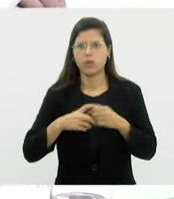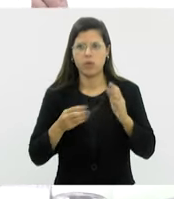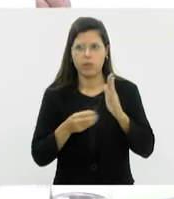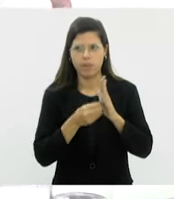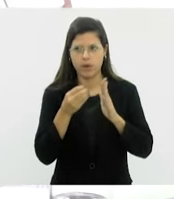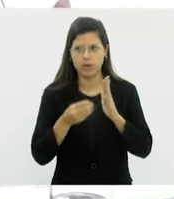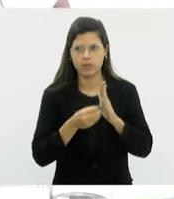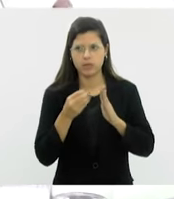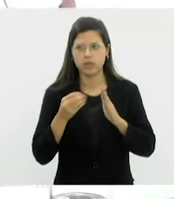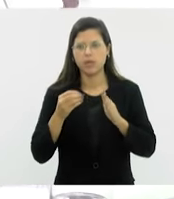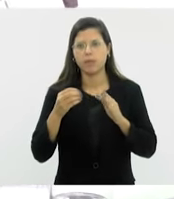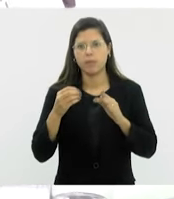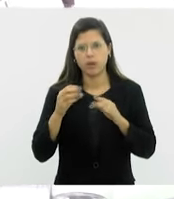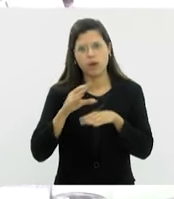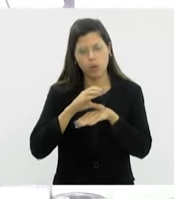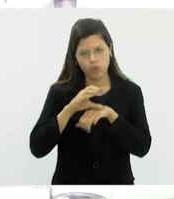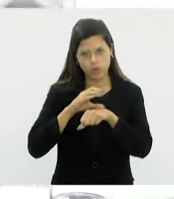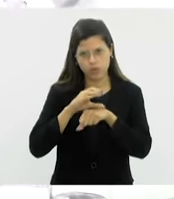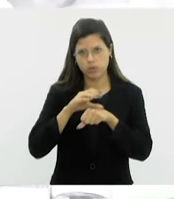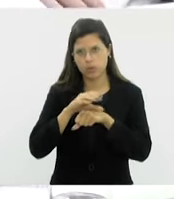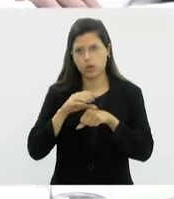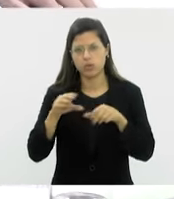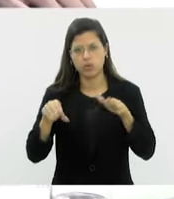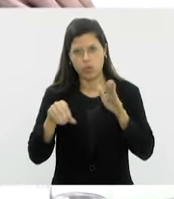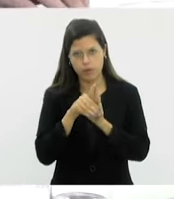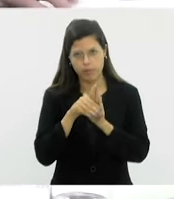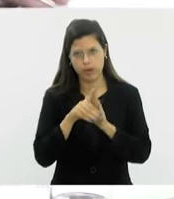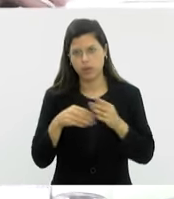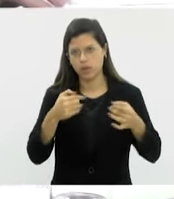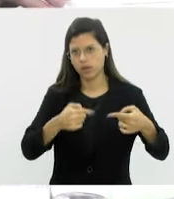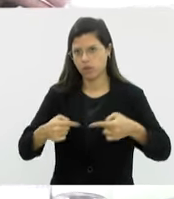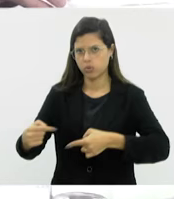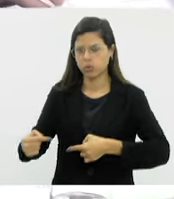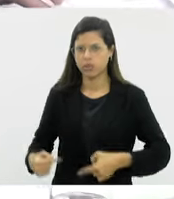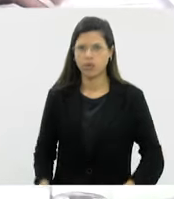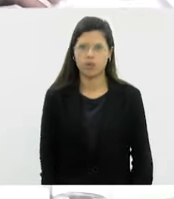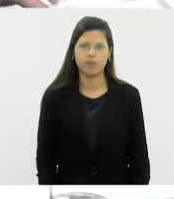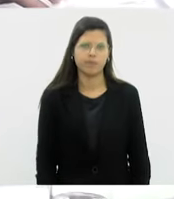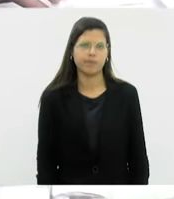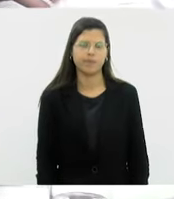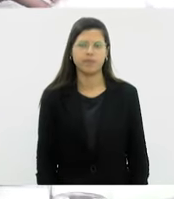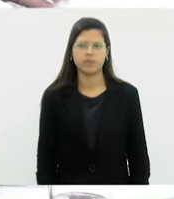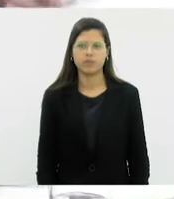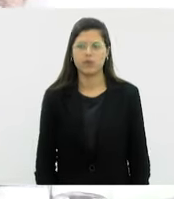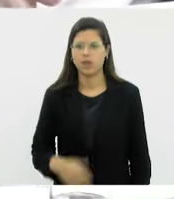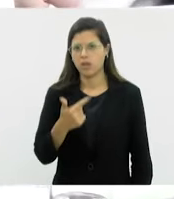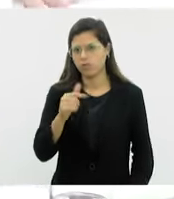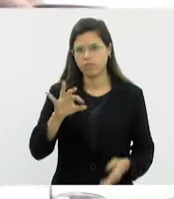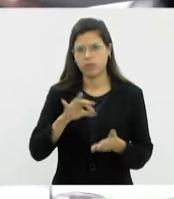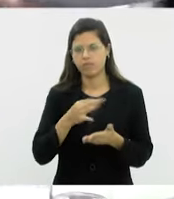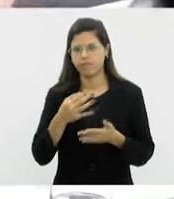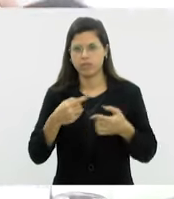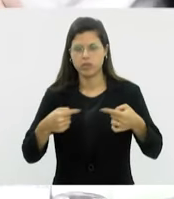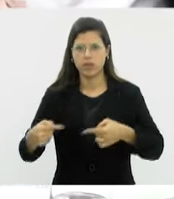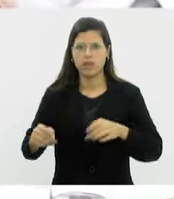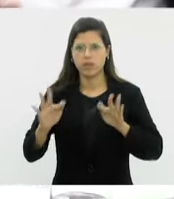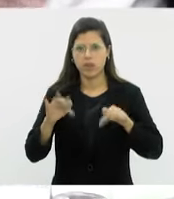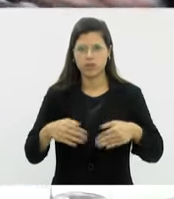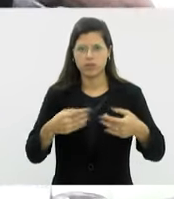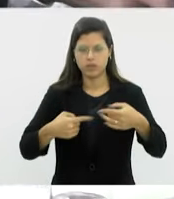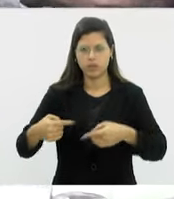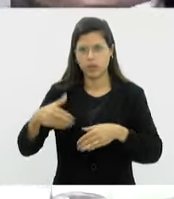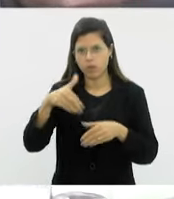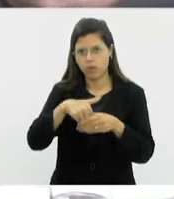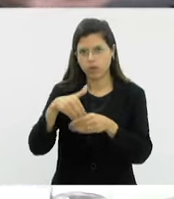pela constitucionalidade com emendas em discussão. Não havendo quem queira discutir, encerrada a discussão,